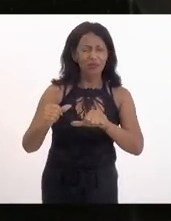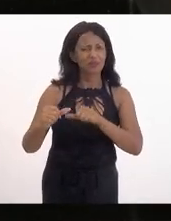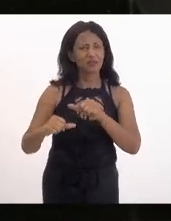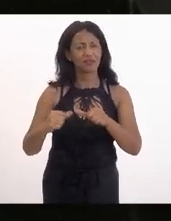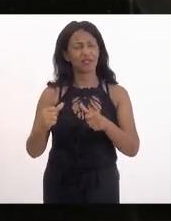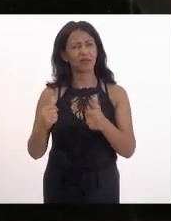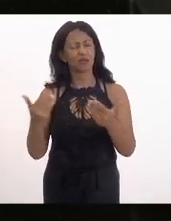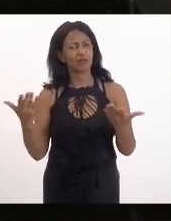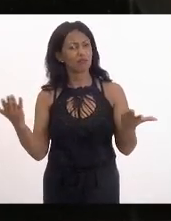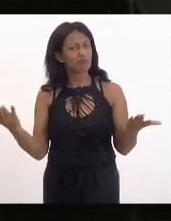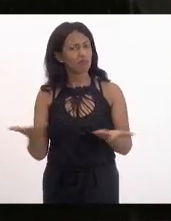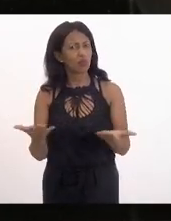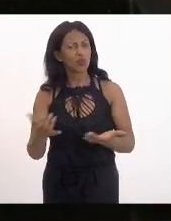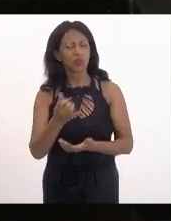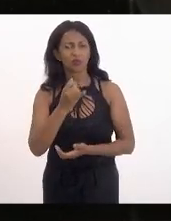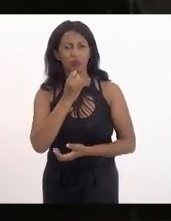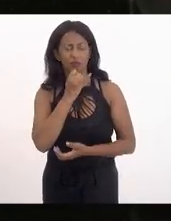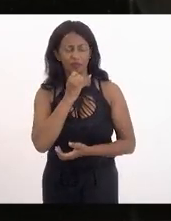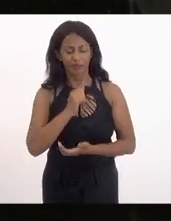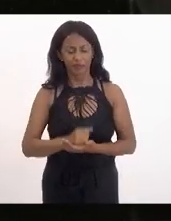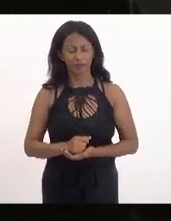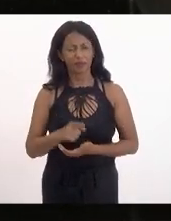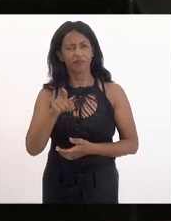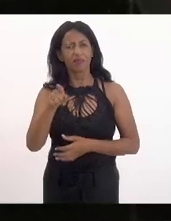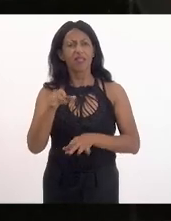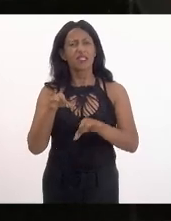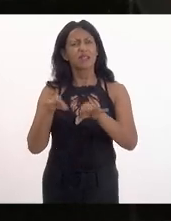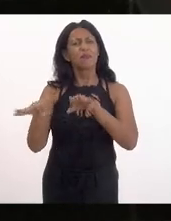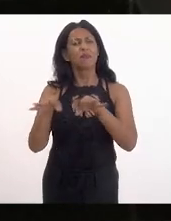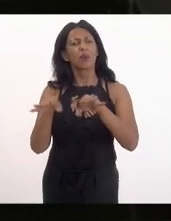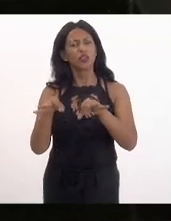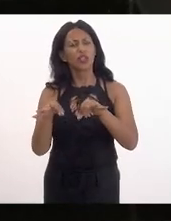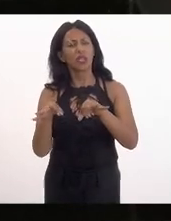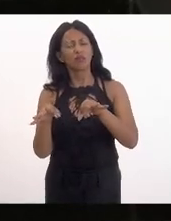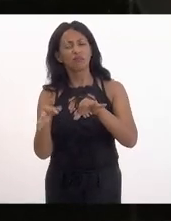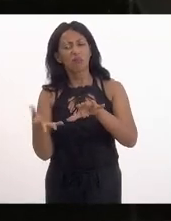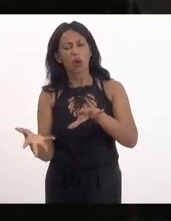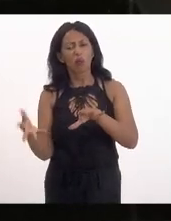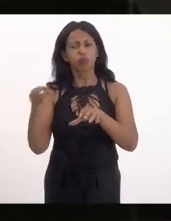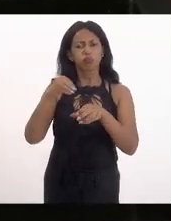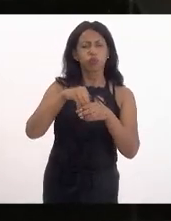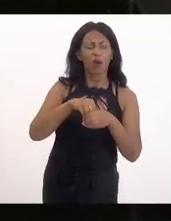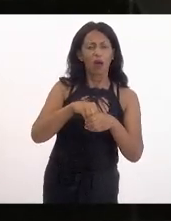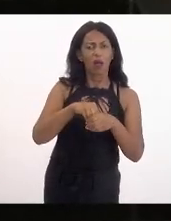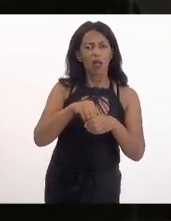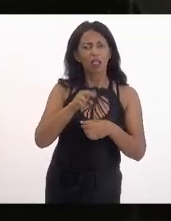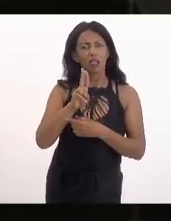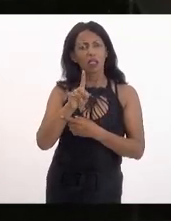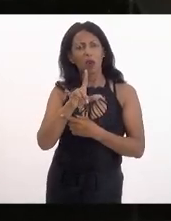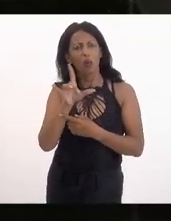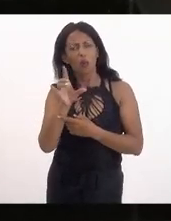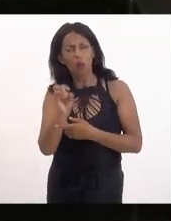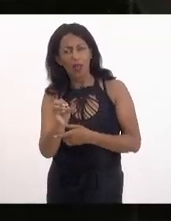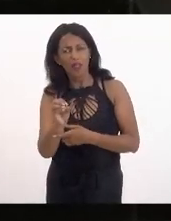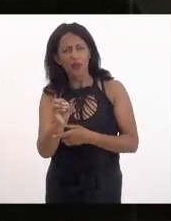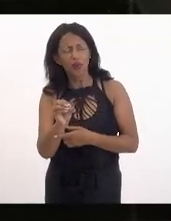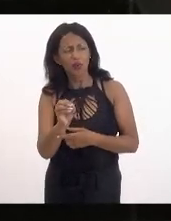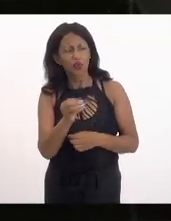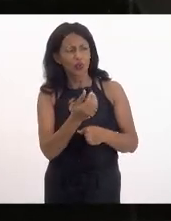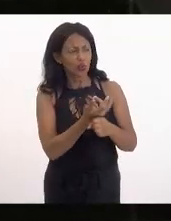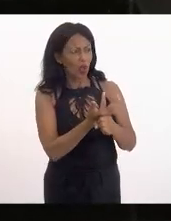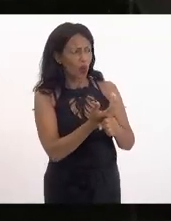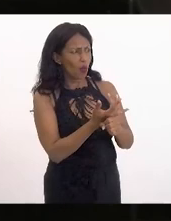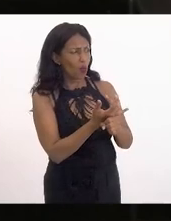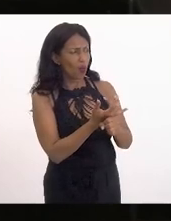hoje por exemplo esse projeto de incorporação da o Enzo in our